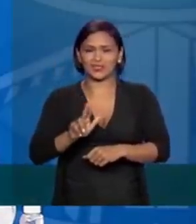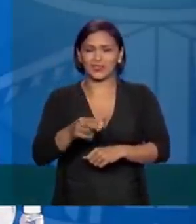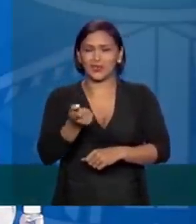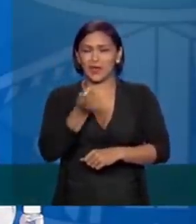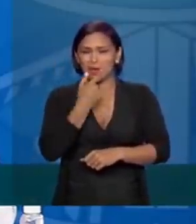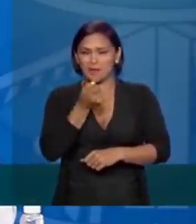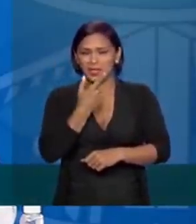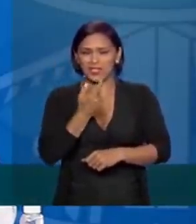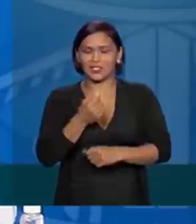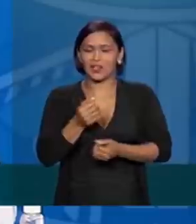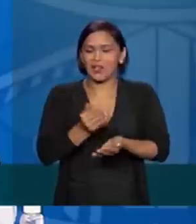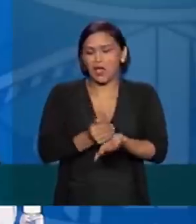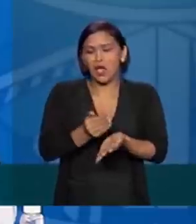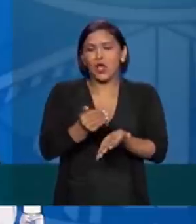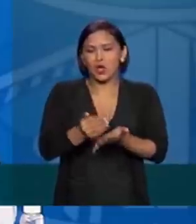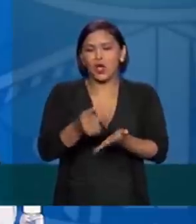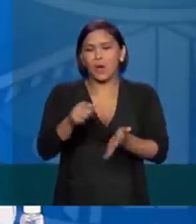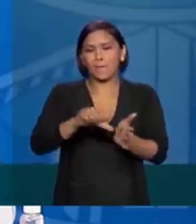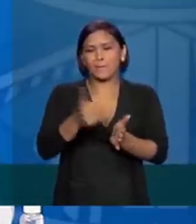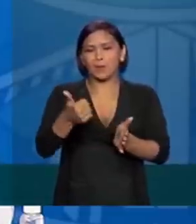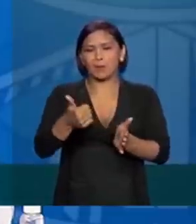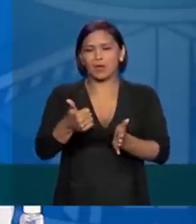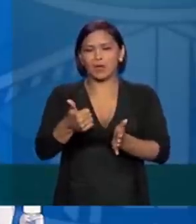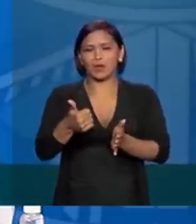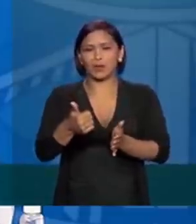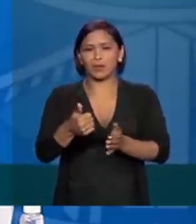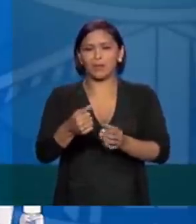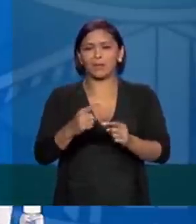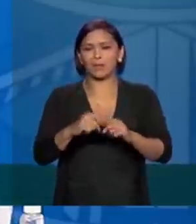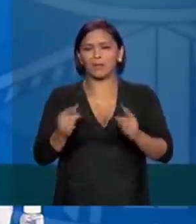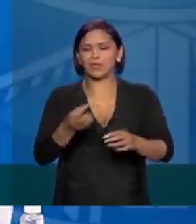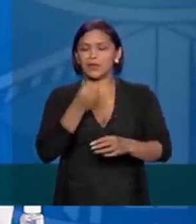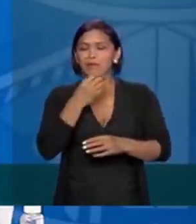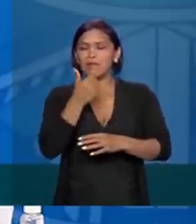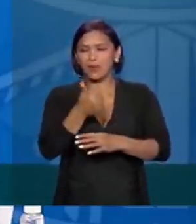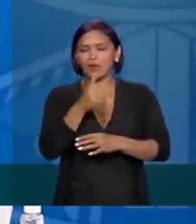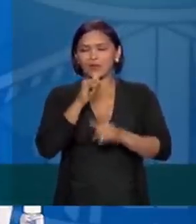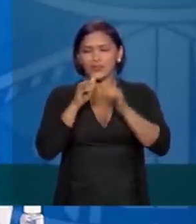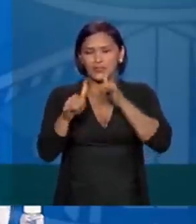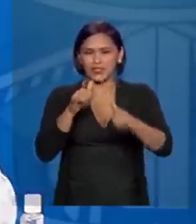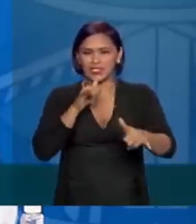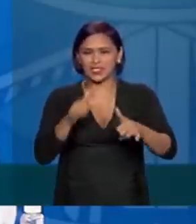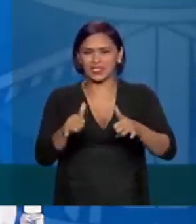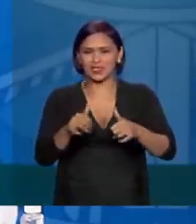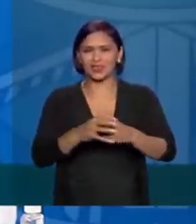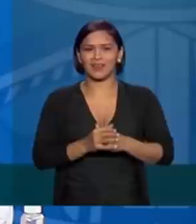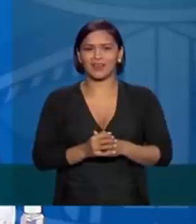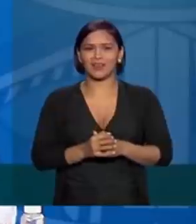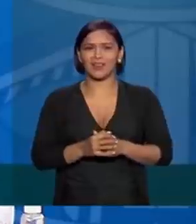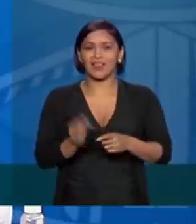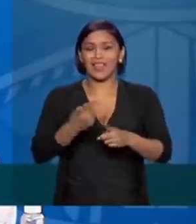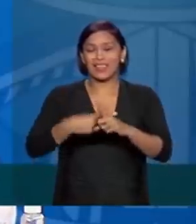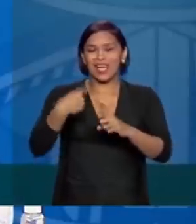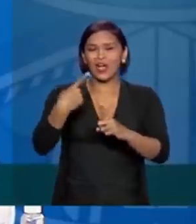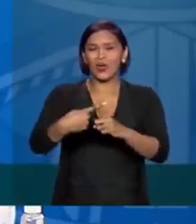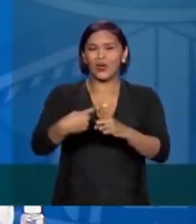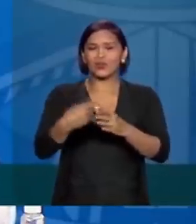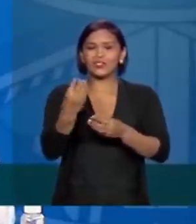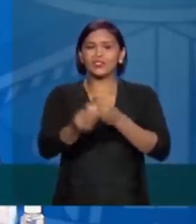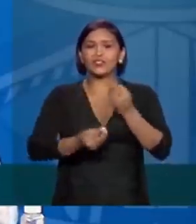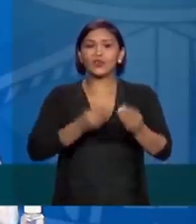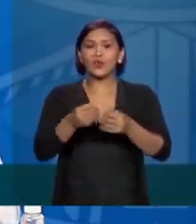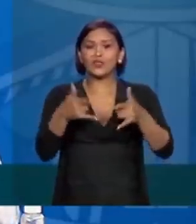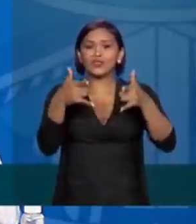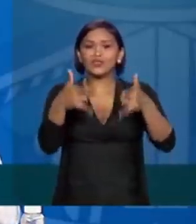é um primeiro passo é um primeiro paper que vem e que ajuda a gente na conta que a gente tem que fazer de quantos